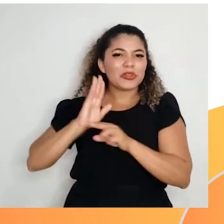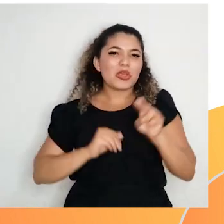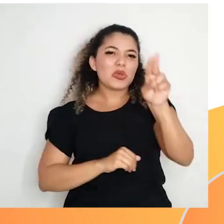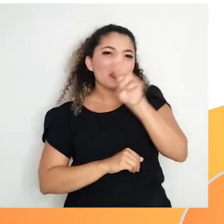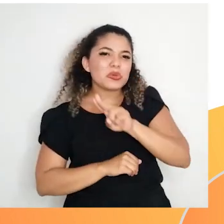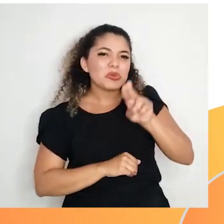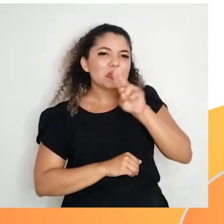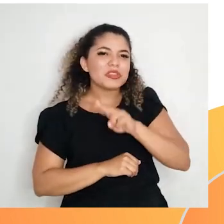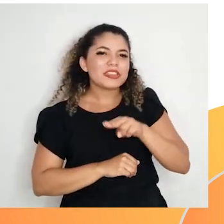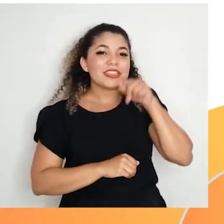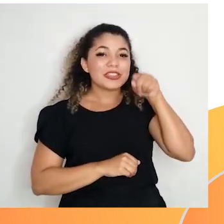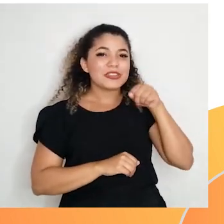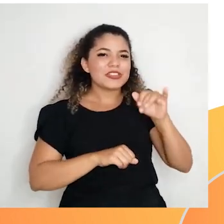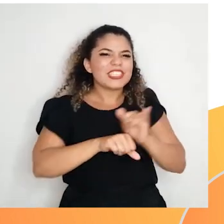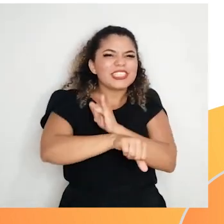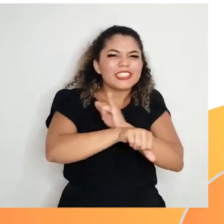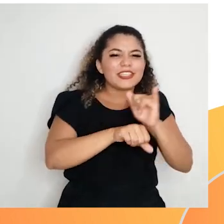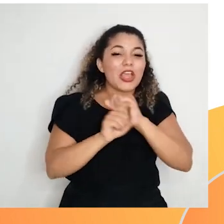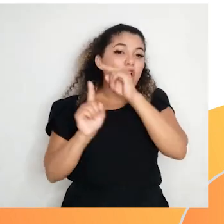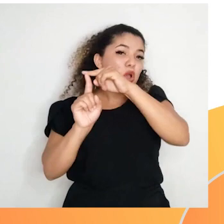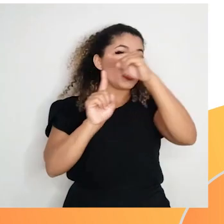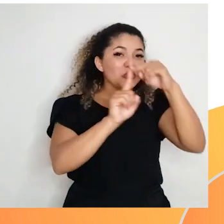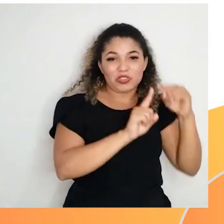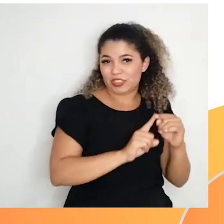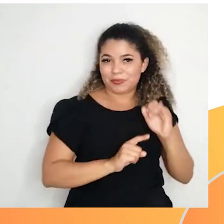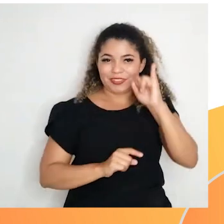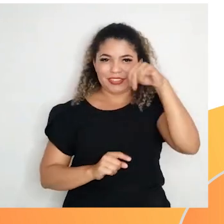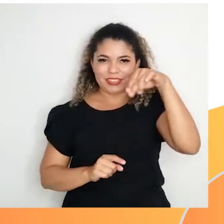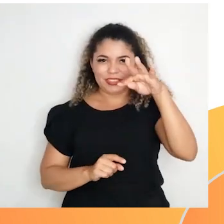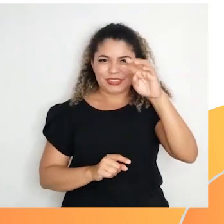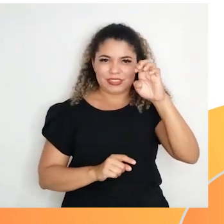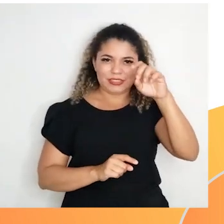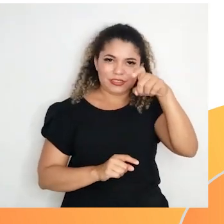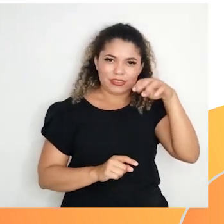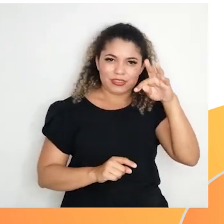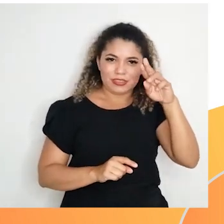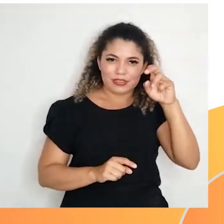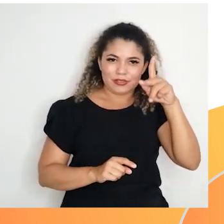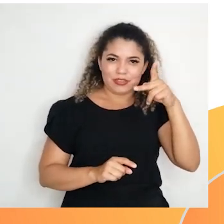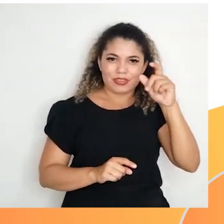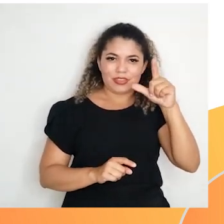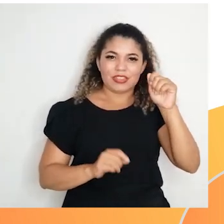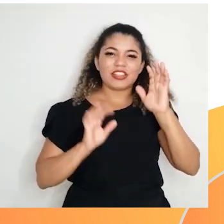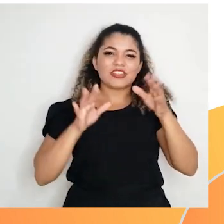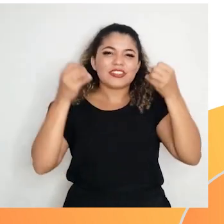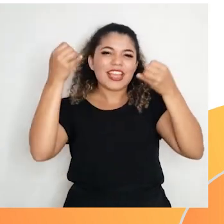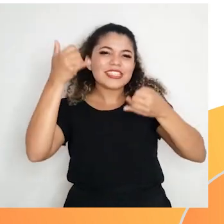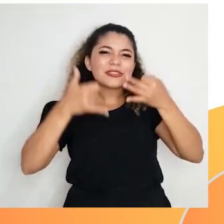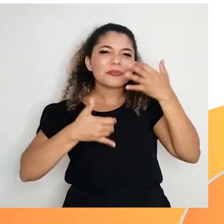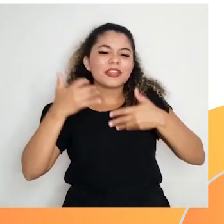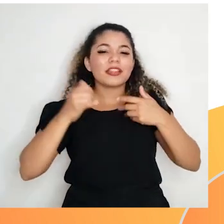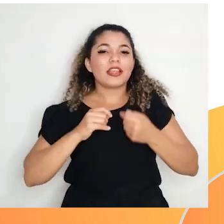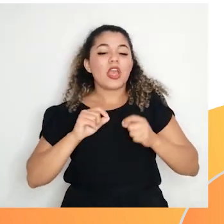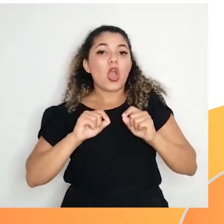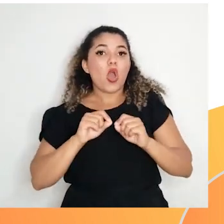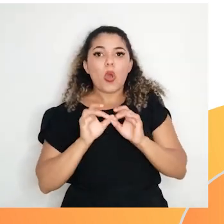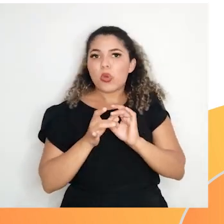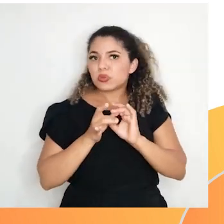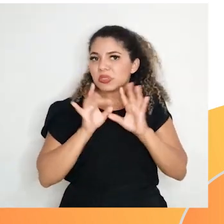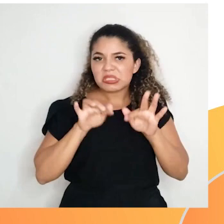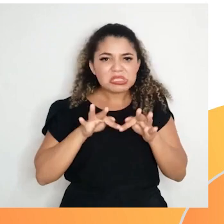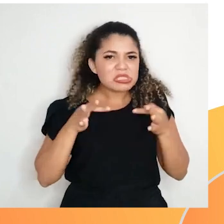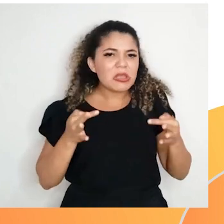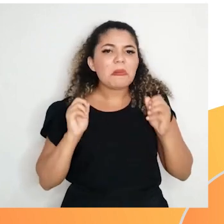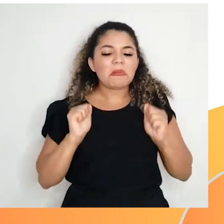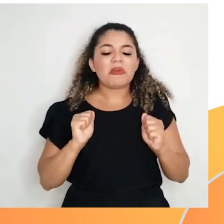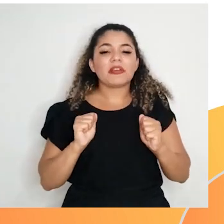utilizando as técnicas, os tipos de intertextualidade que eu falei, ou a intertextualidade pura